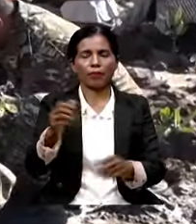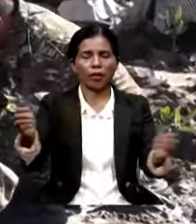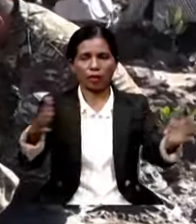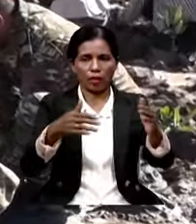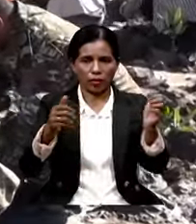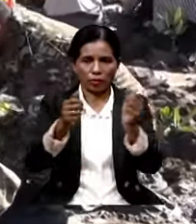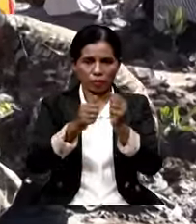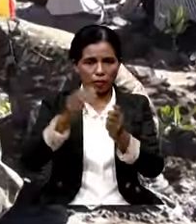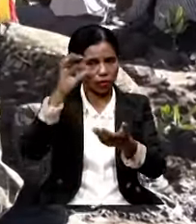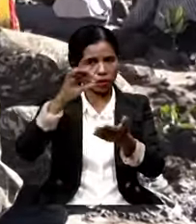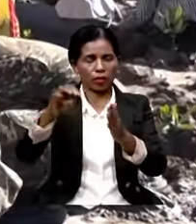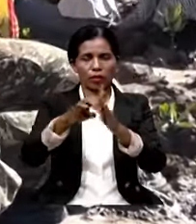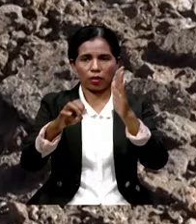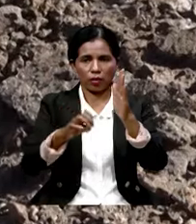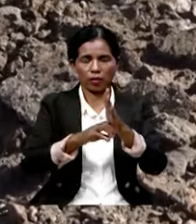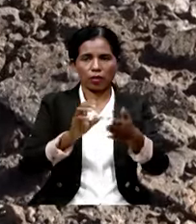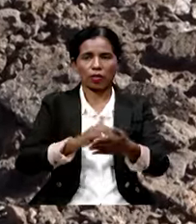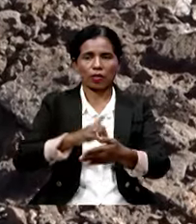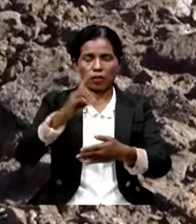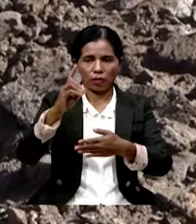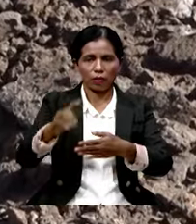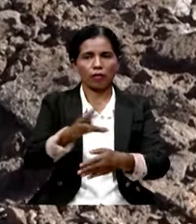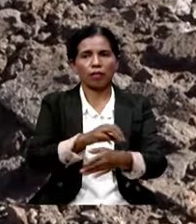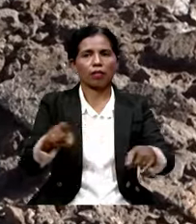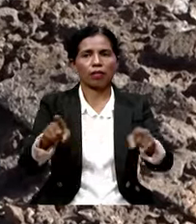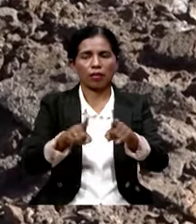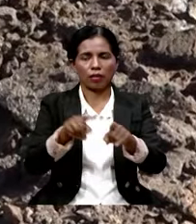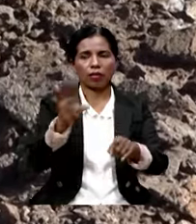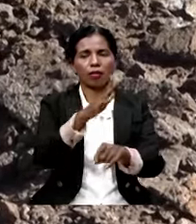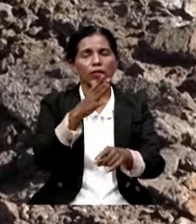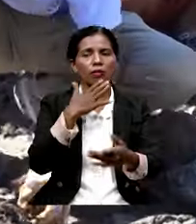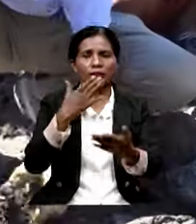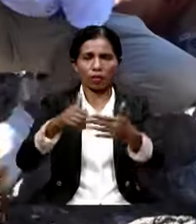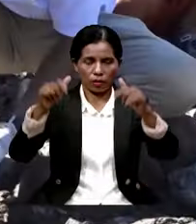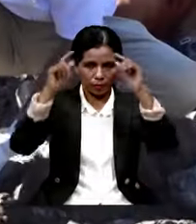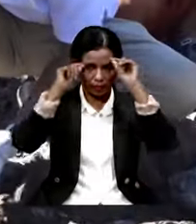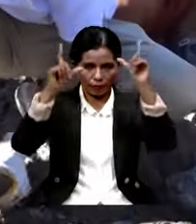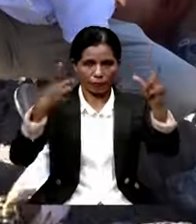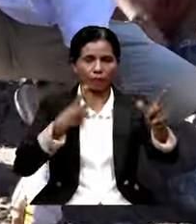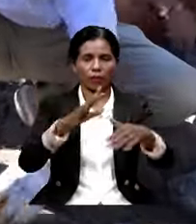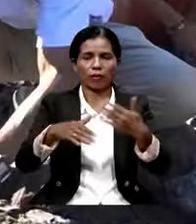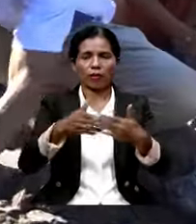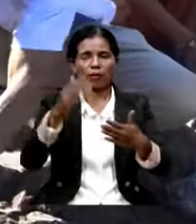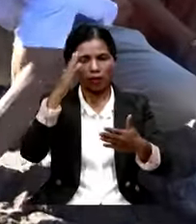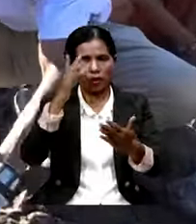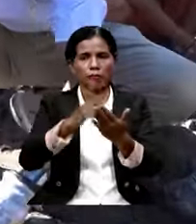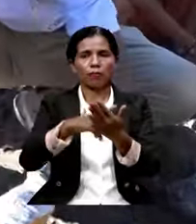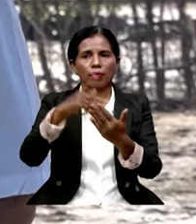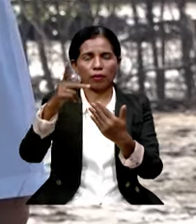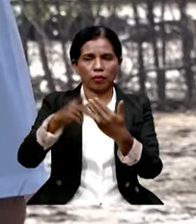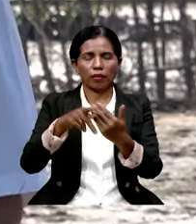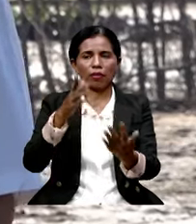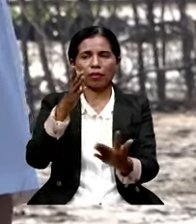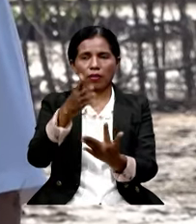ko secretário estado florestal desenvolve natureza sai mata kliutang iha Timor Leste. Ida ho ta tene kata programa de debos ta mai